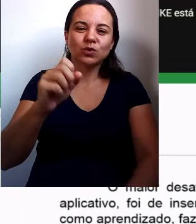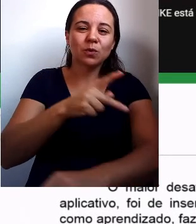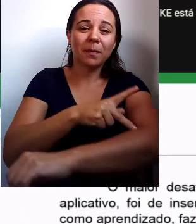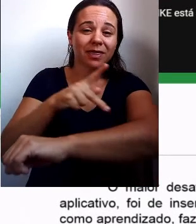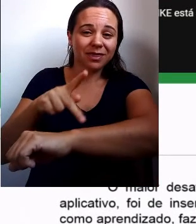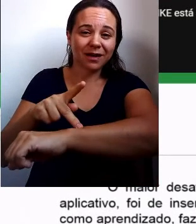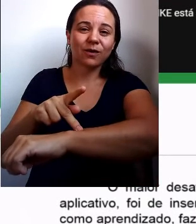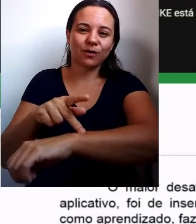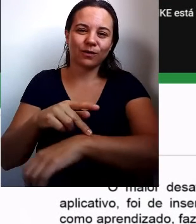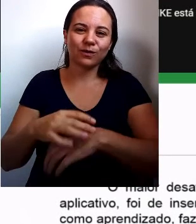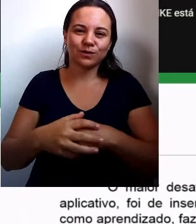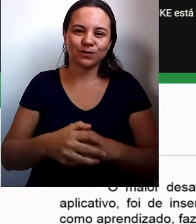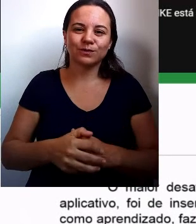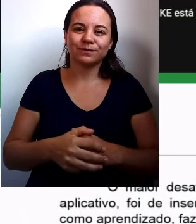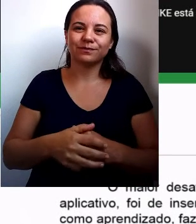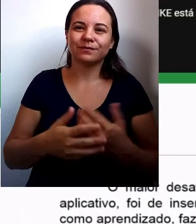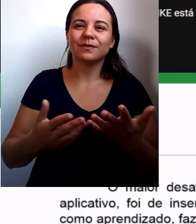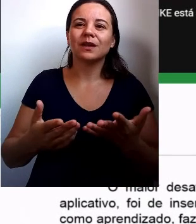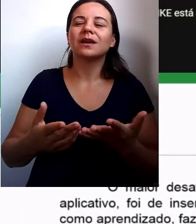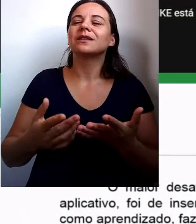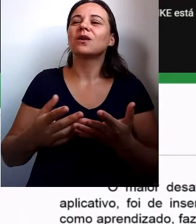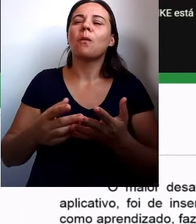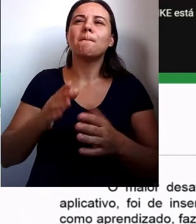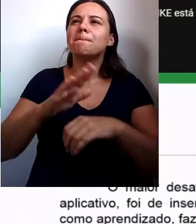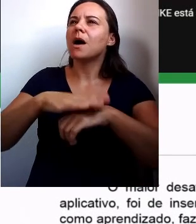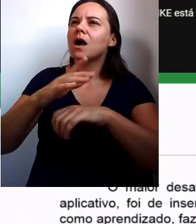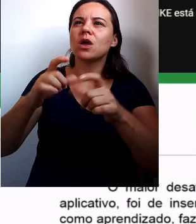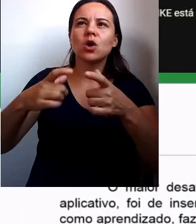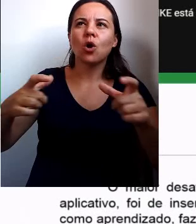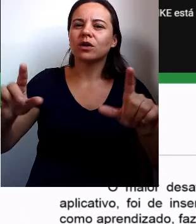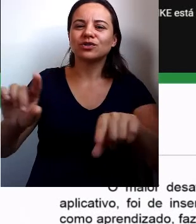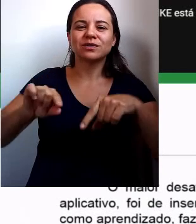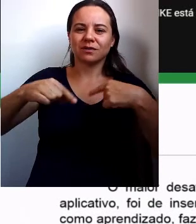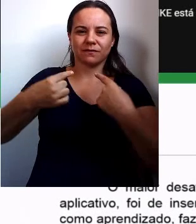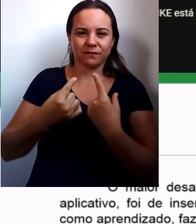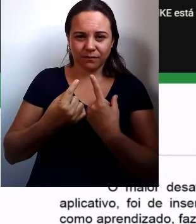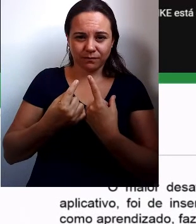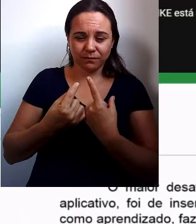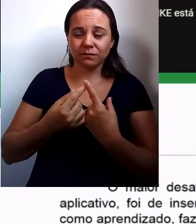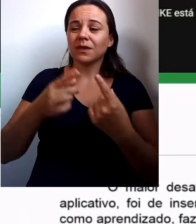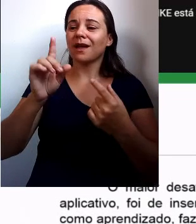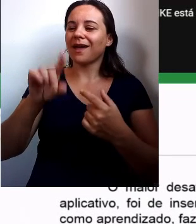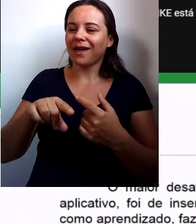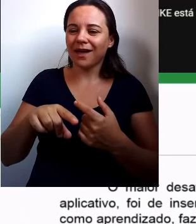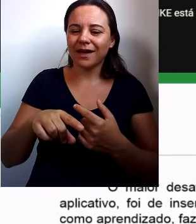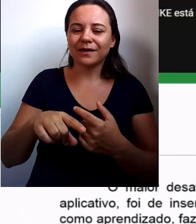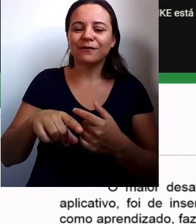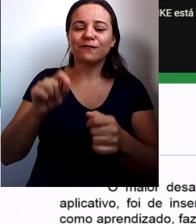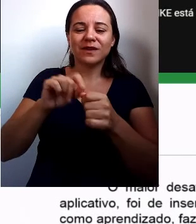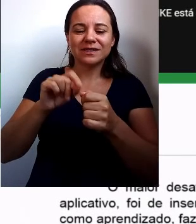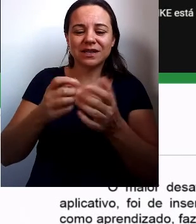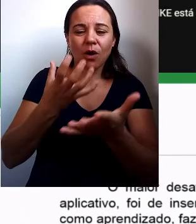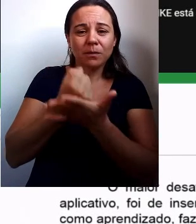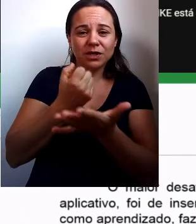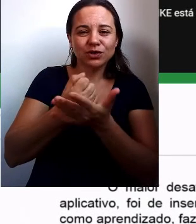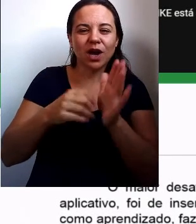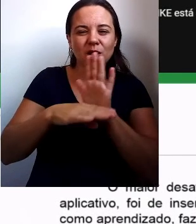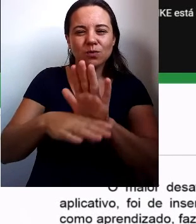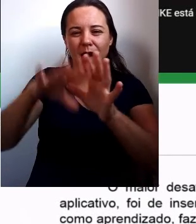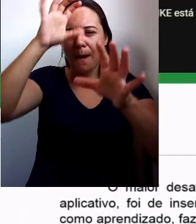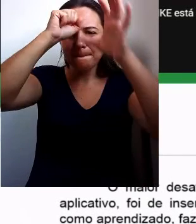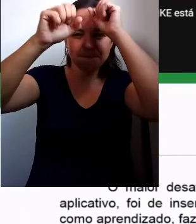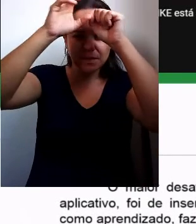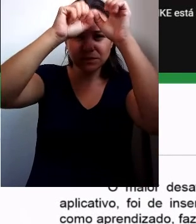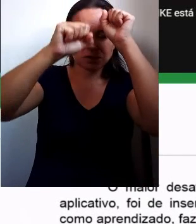aprendizado, que esse era o nosso maior desafio. Era fazer o aplicativo que contribuísse, né, com o aprendizado dos